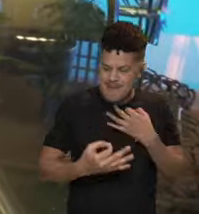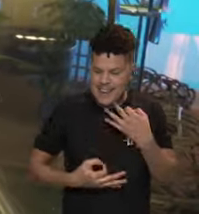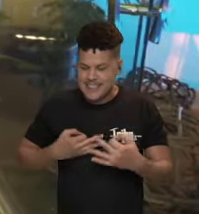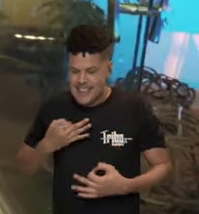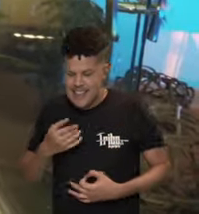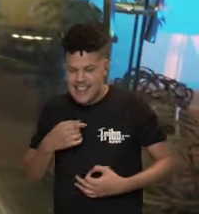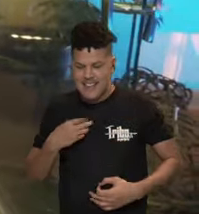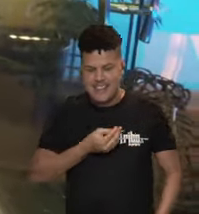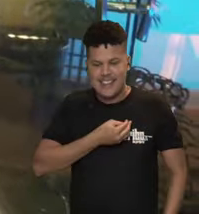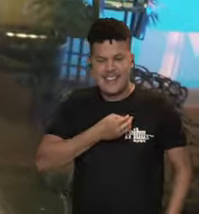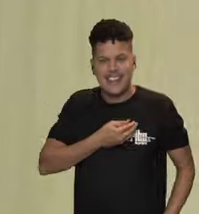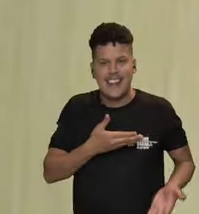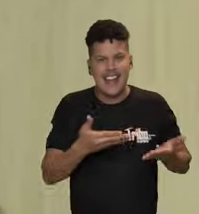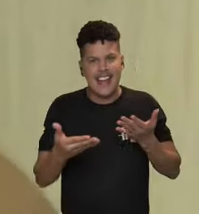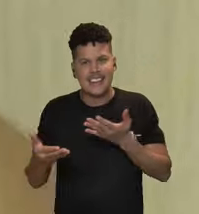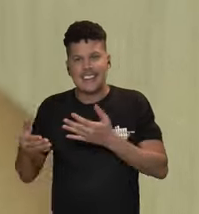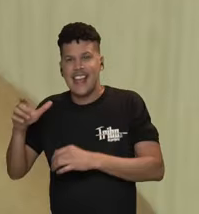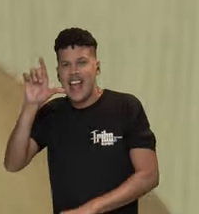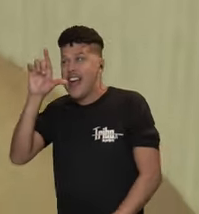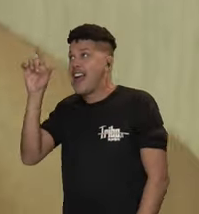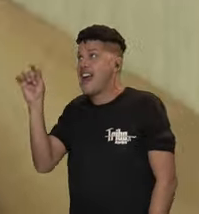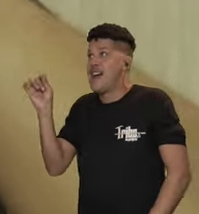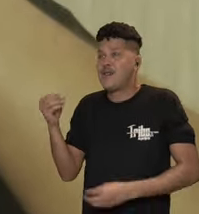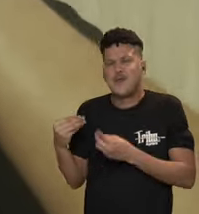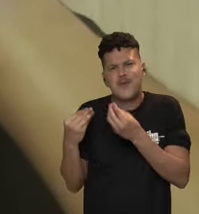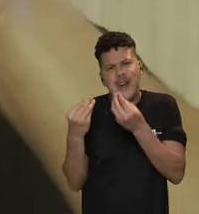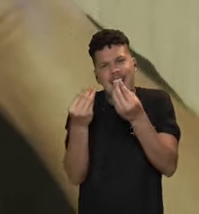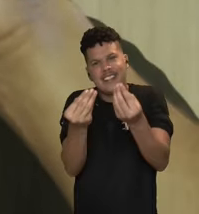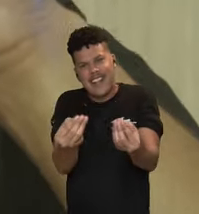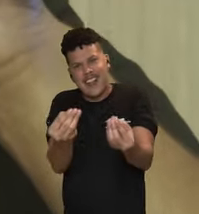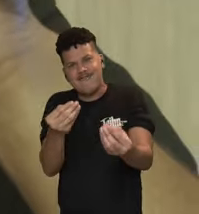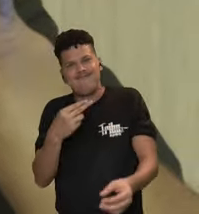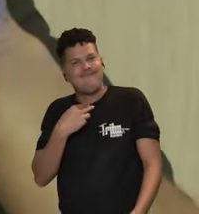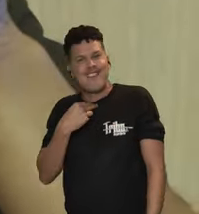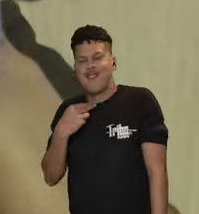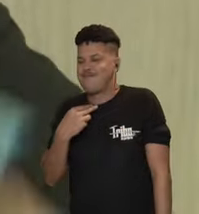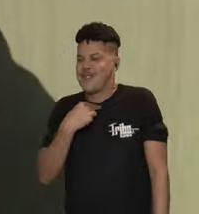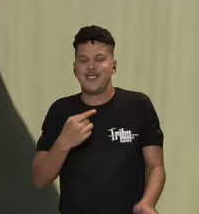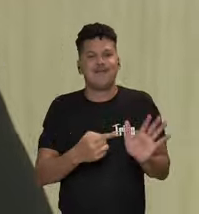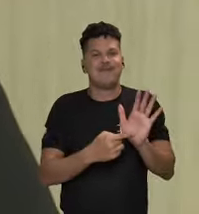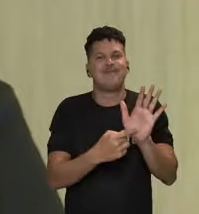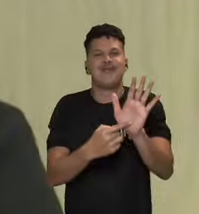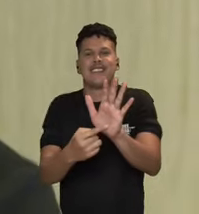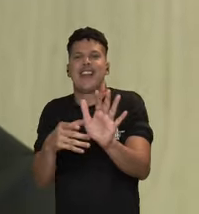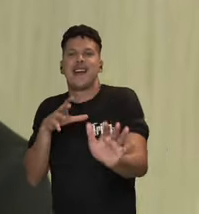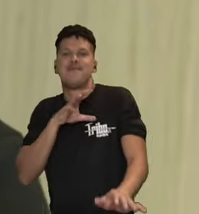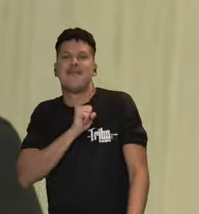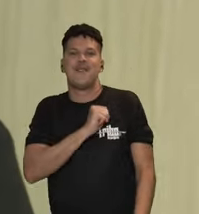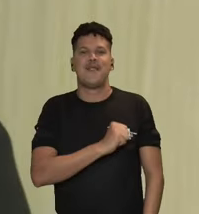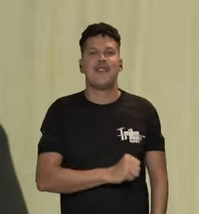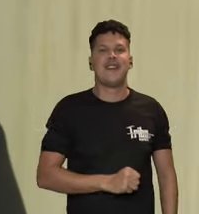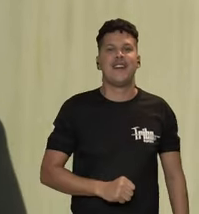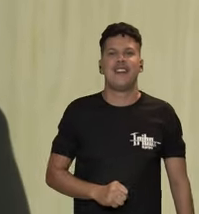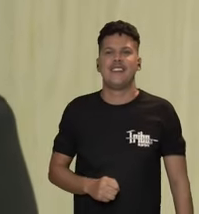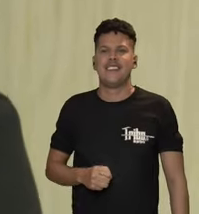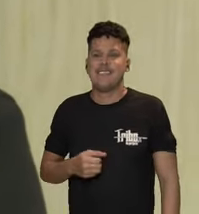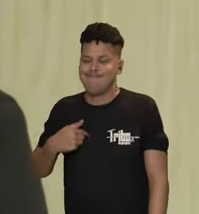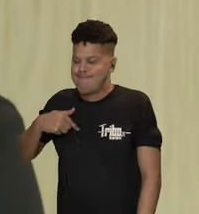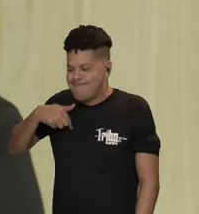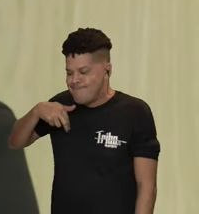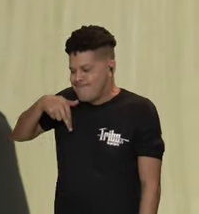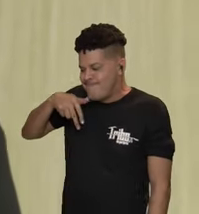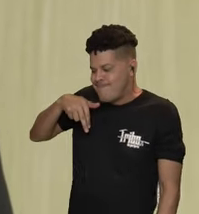vivo os prazeres que a vida traz. A lua que eu te dei não pude demonstrar o amor. E nos passos